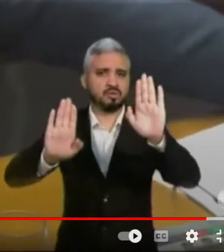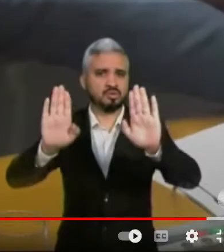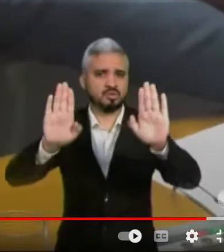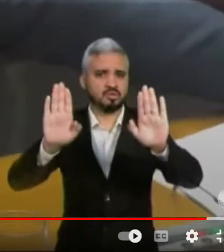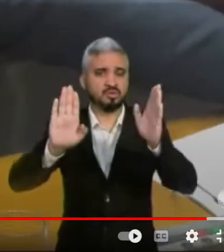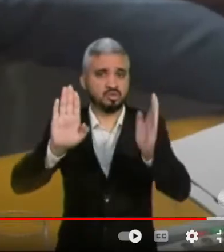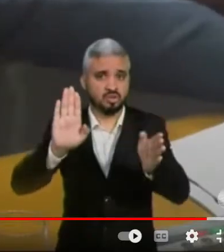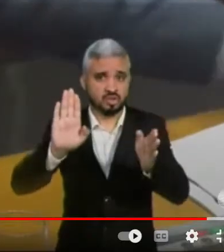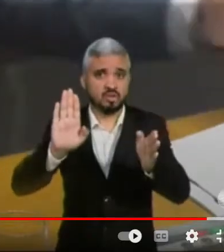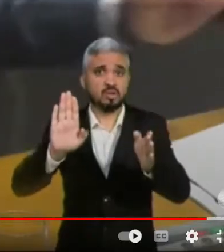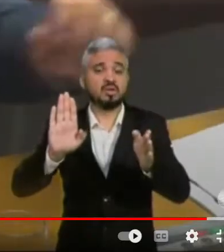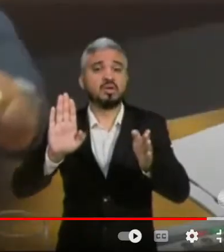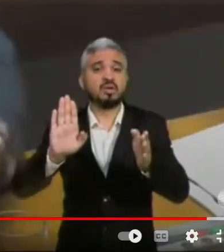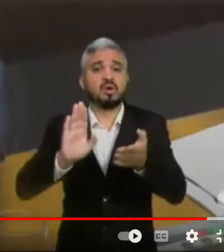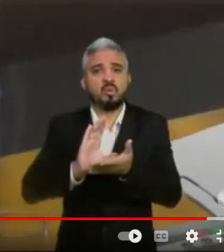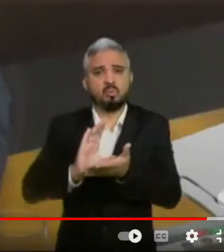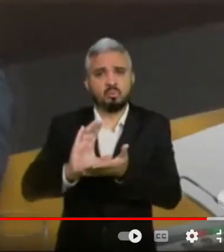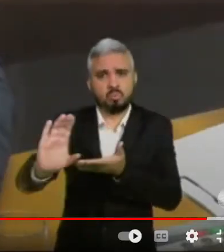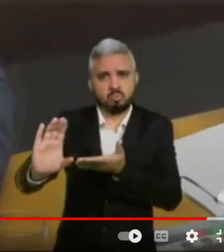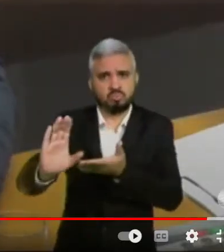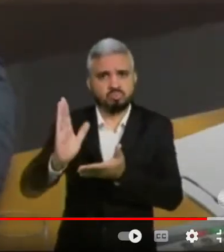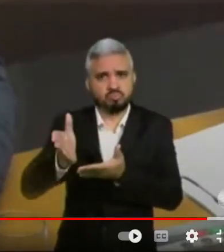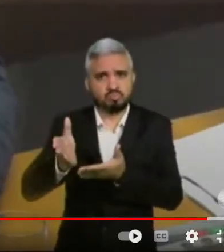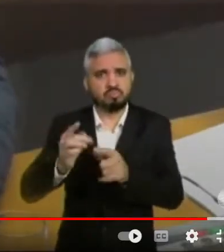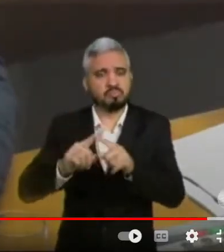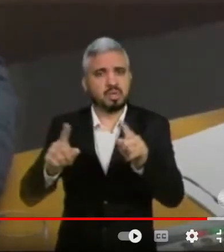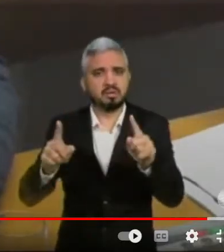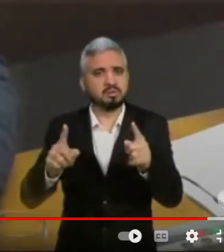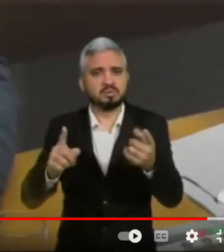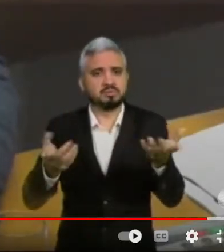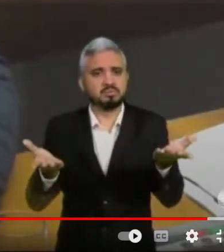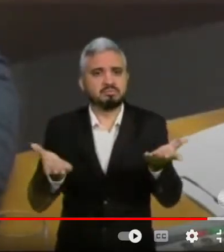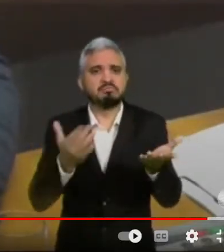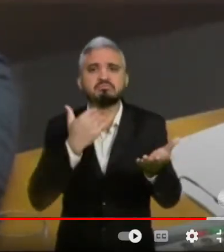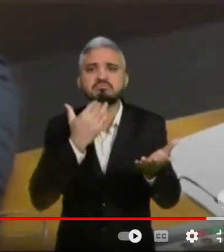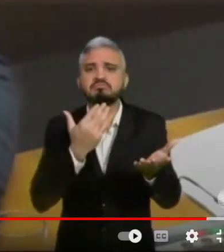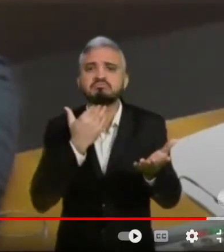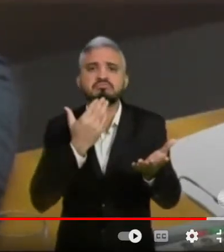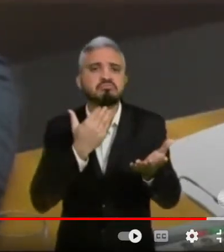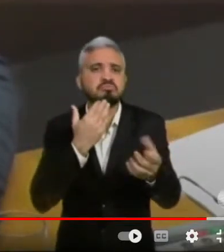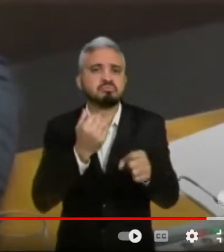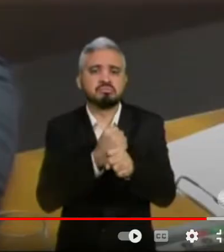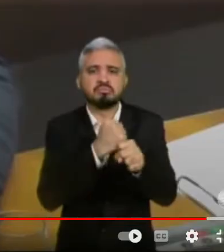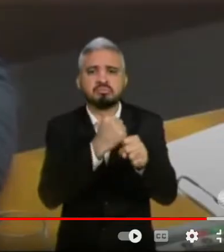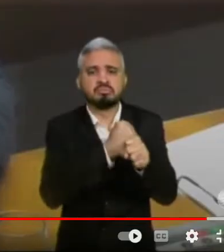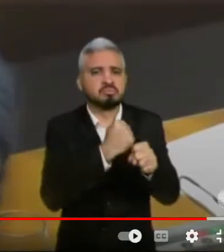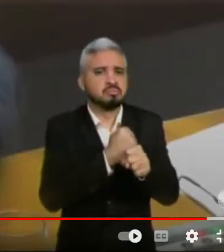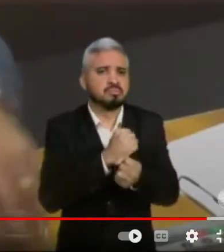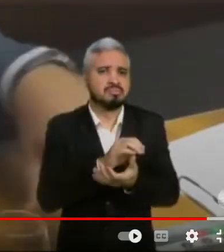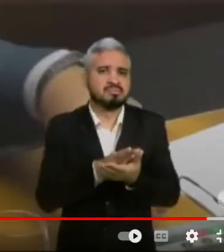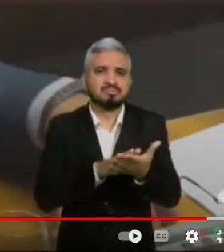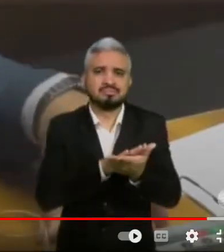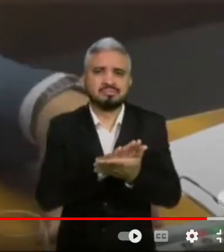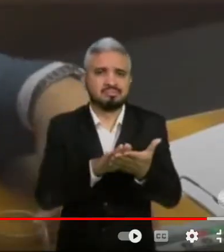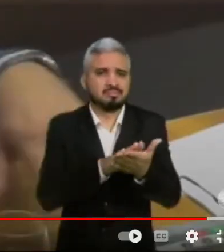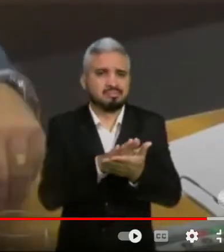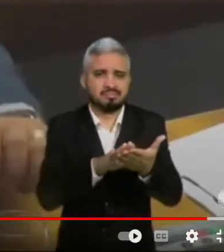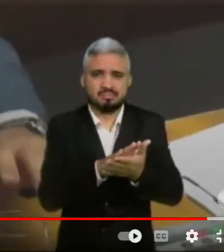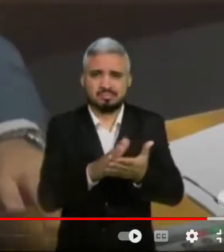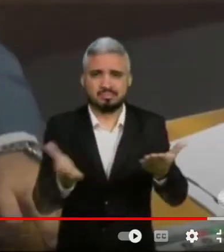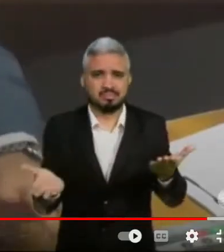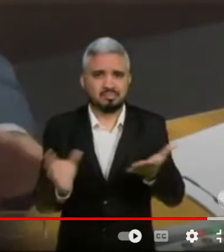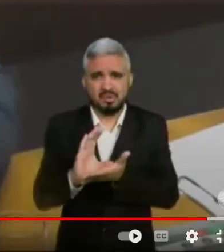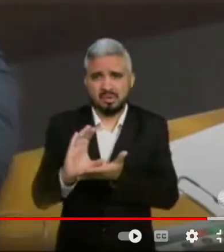sumiu esse recurso da Codevasf, onde não deram início à obra, foi deslocado o